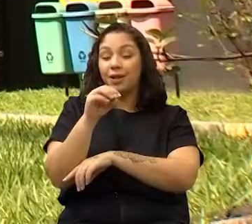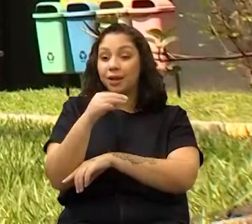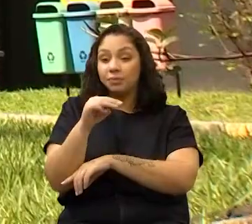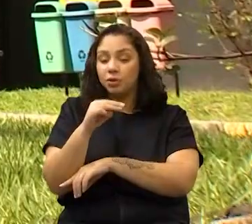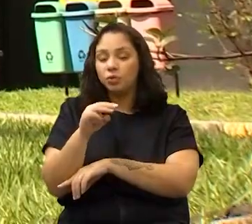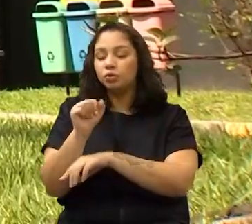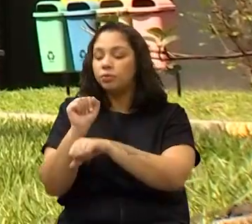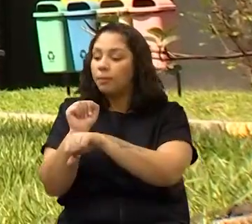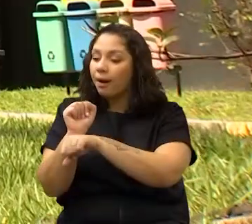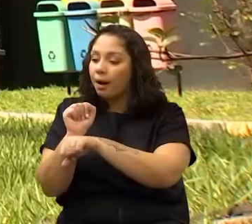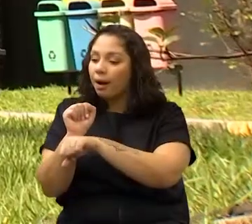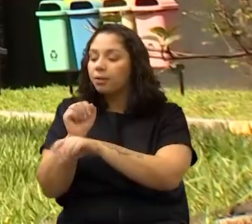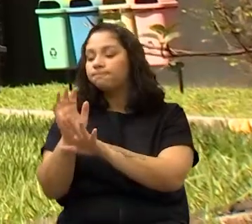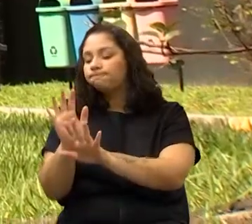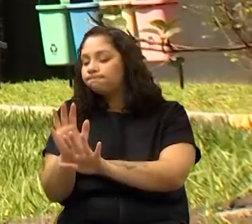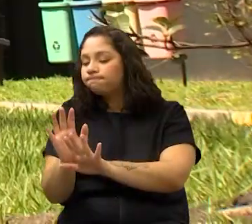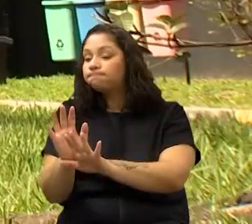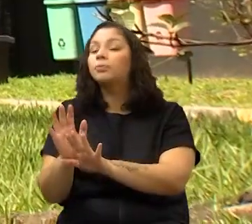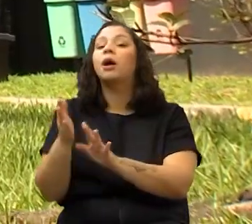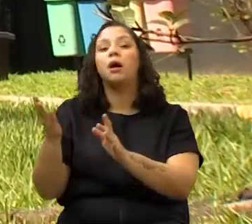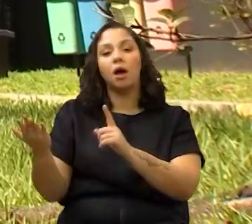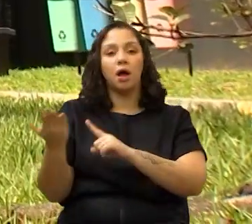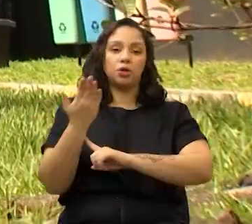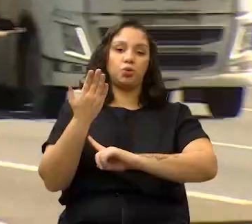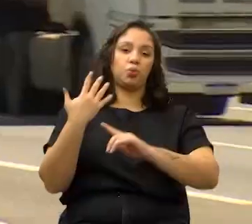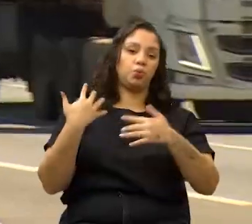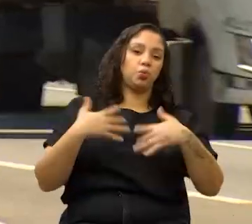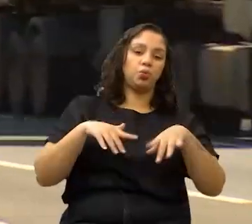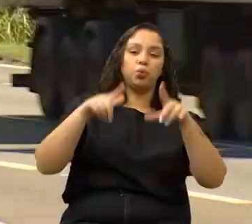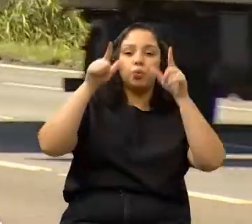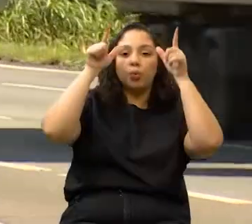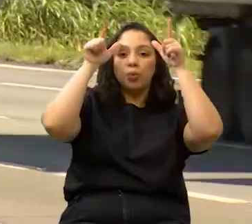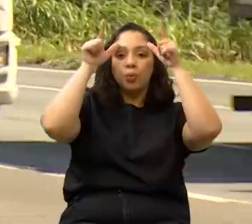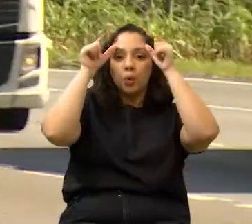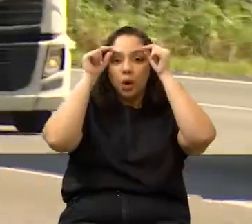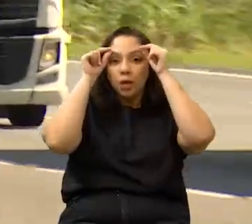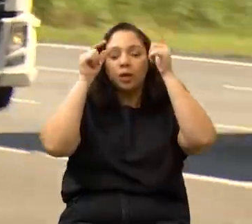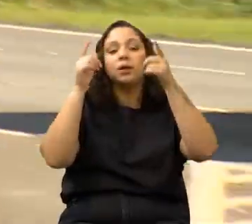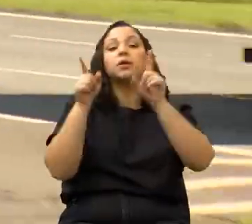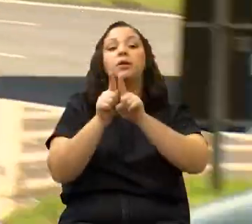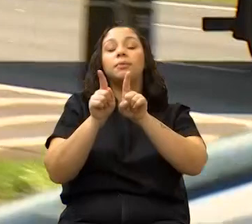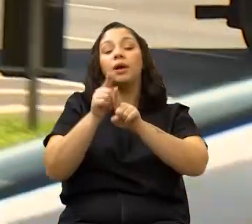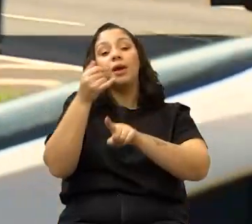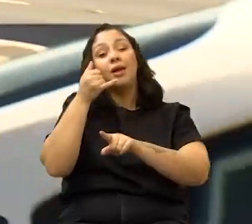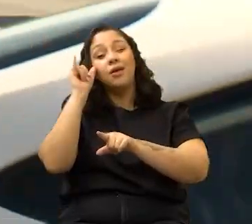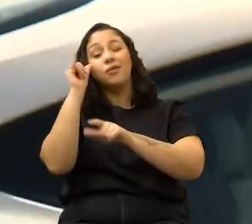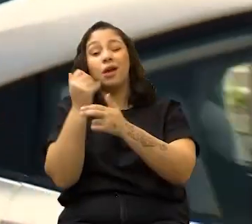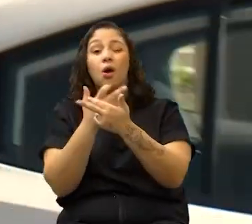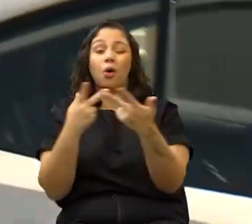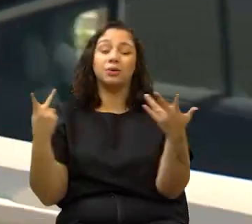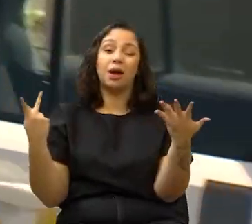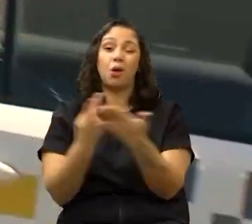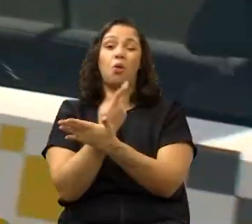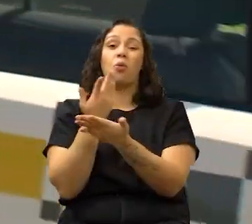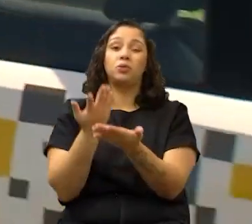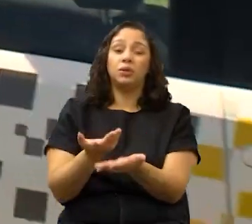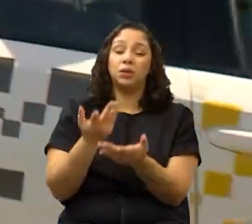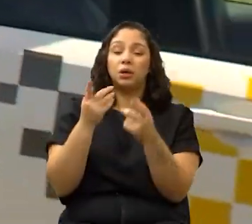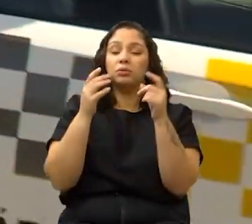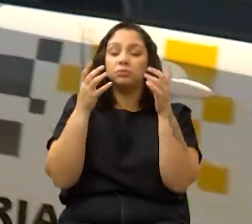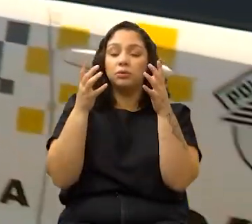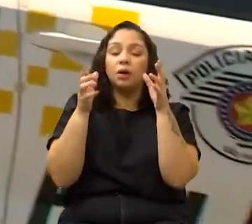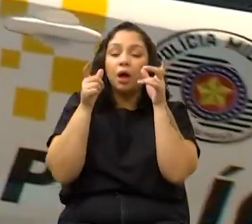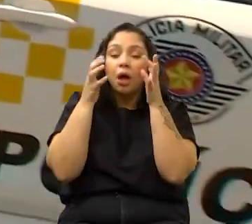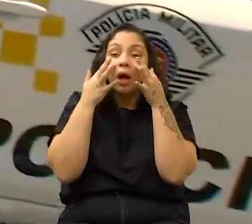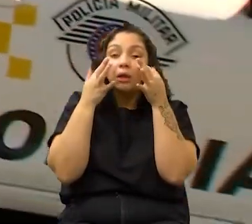minutos, 15 minutos, ela ajuda muito. E ela evita que a pessoa acabe entrando ali naquela situação de